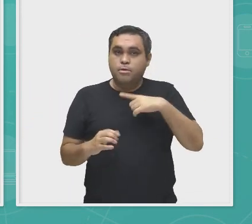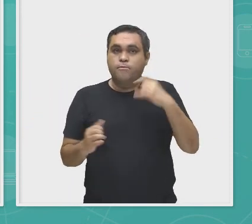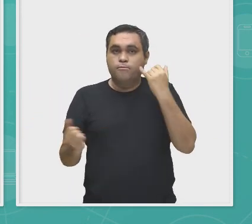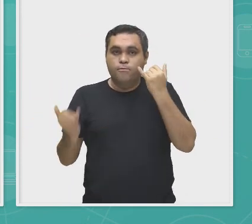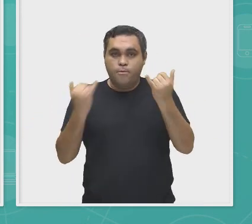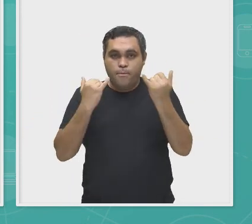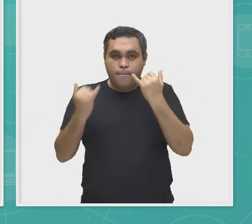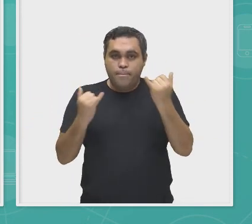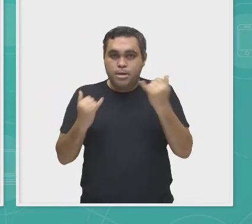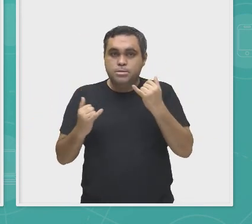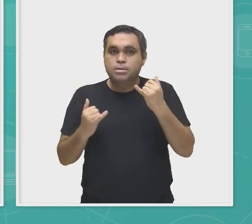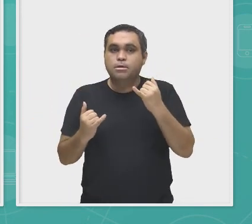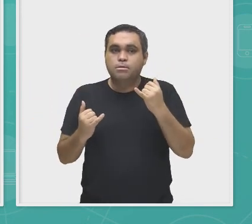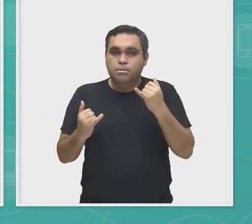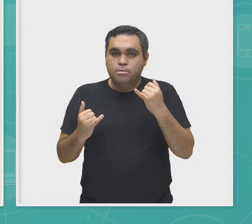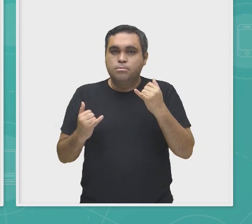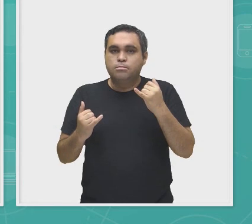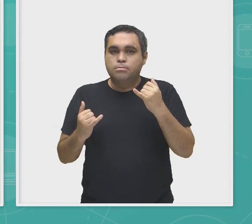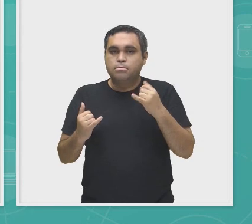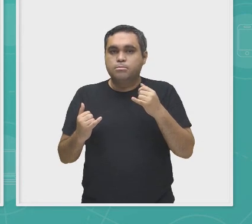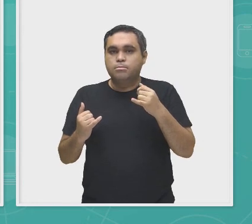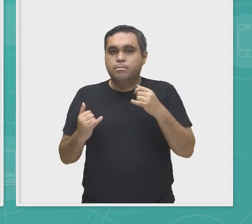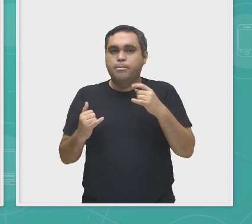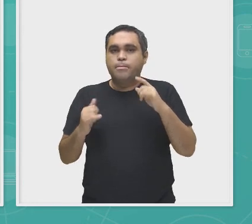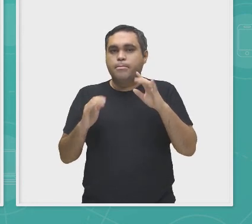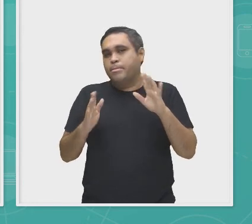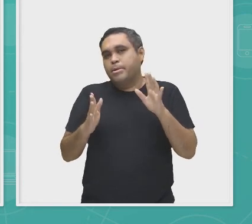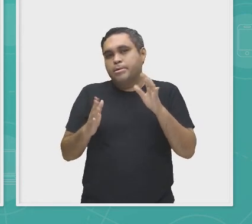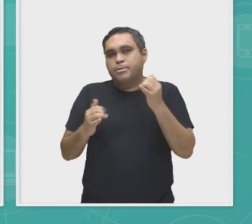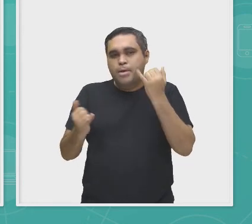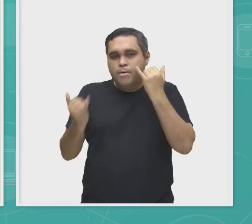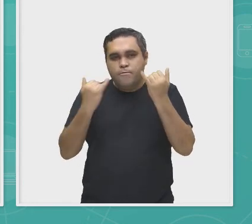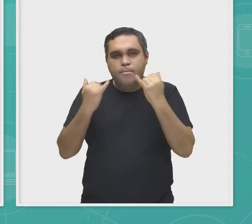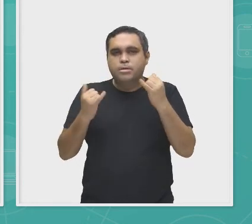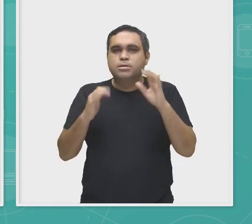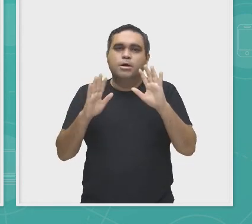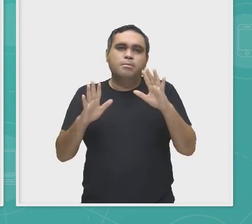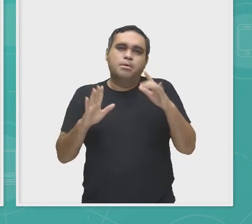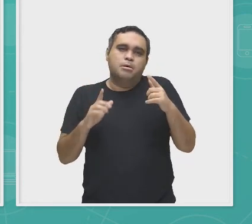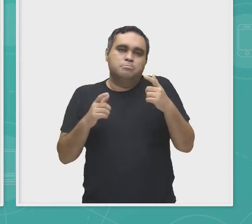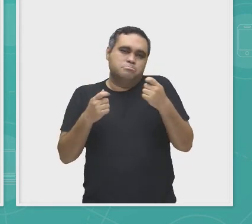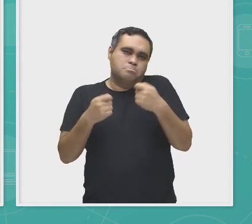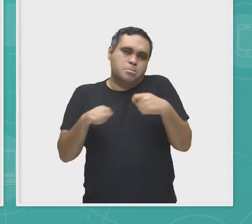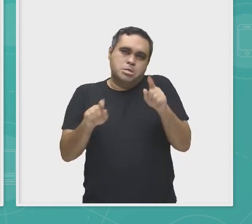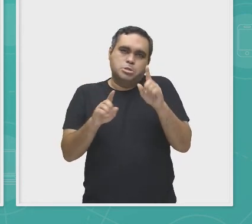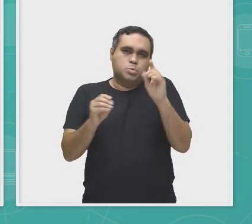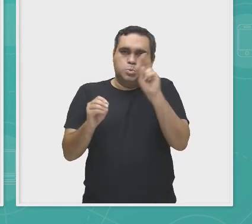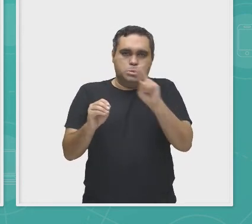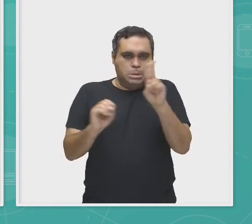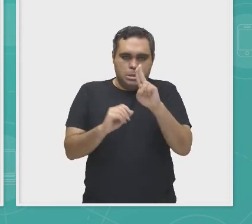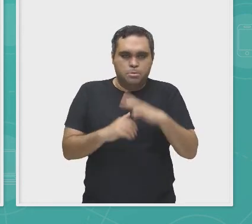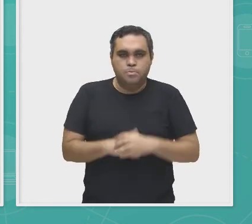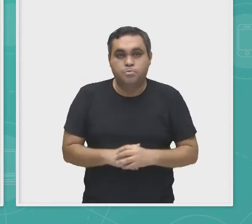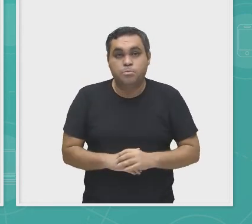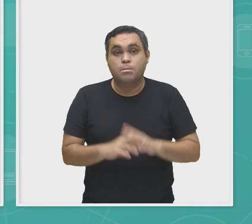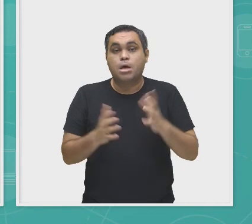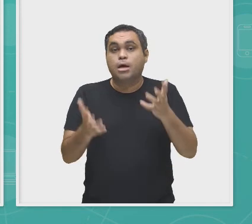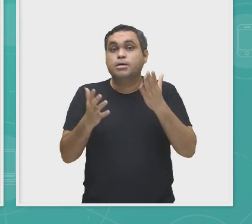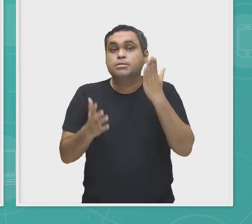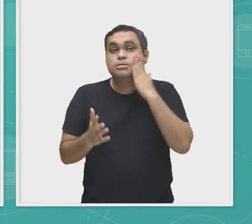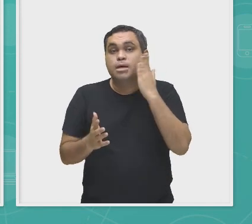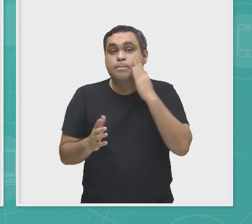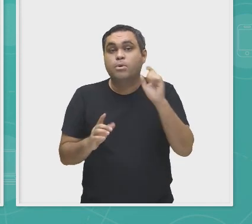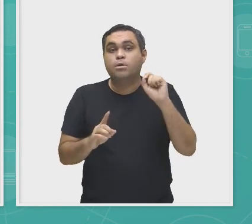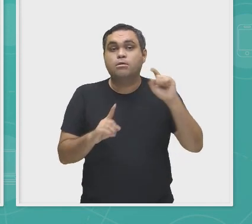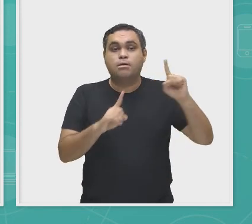não condizem aí para o desenvolvimento, não fazem parte, né? Não vão fazer parte do contexto do desenvolvimento dessa questão. O que nós queremos